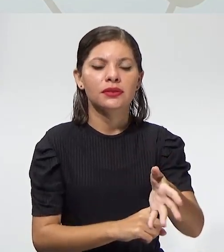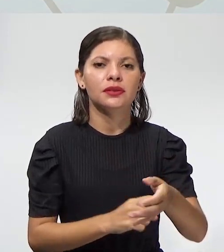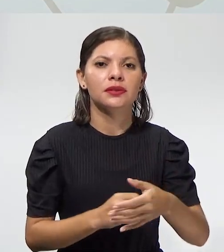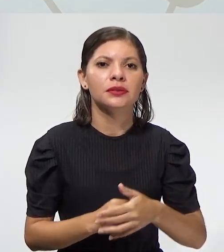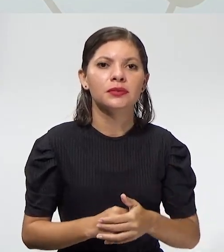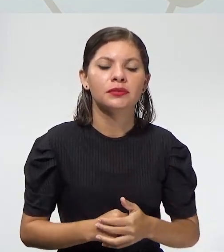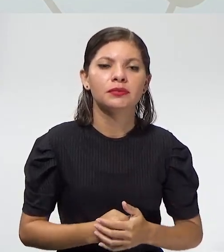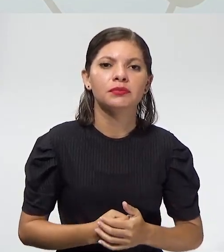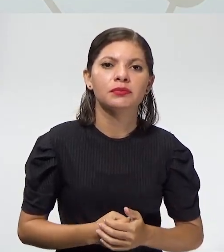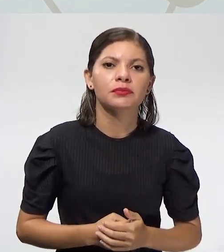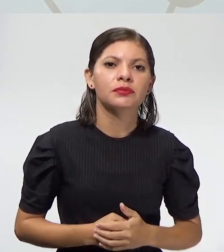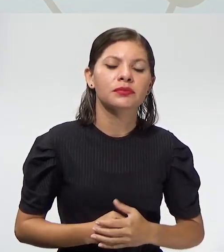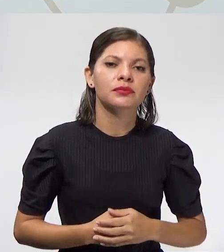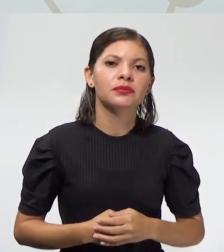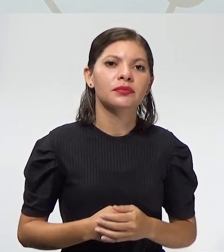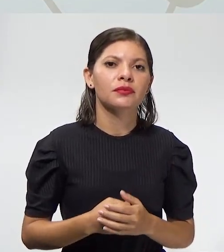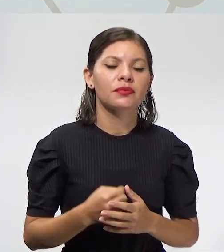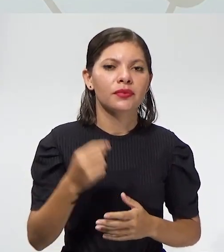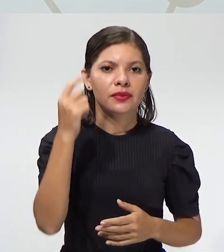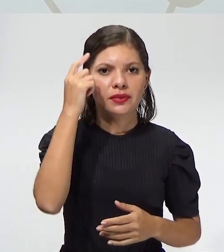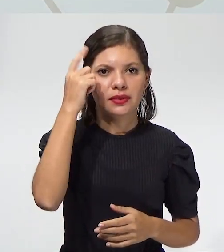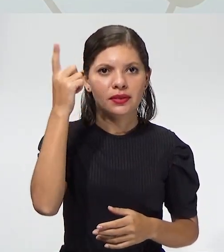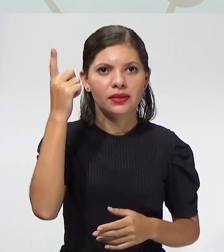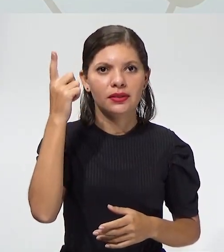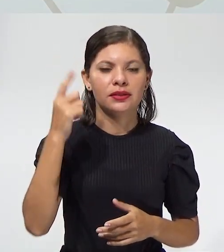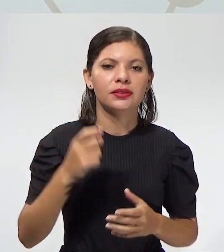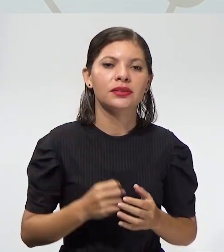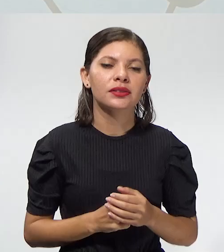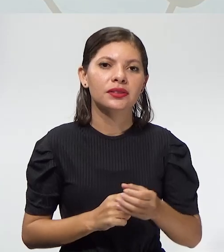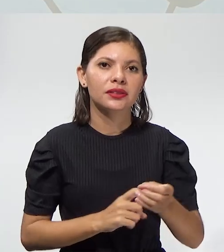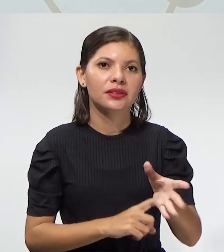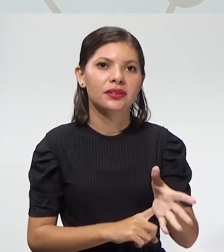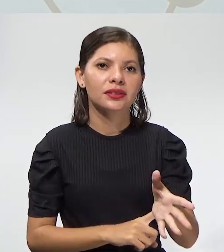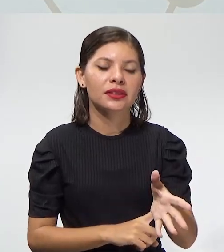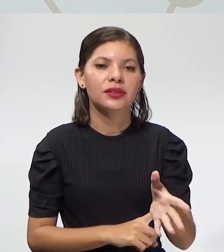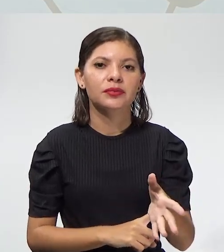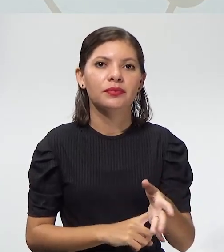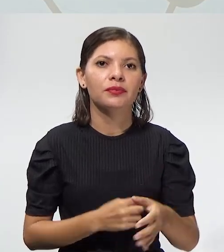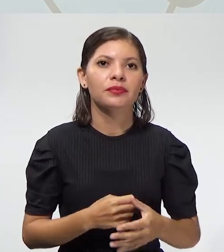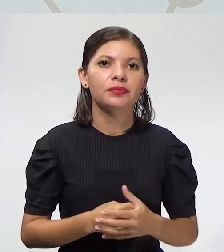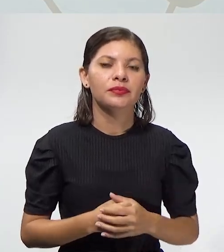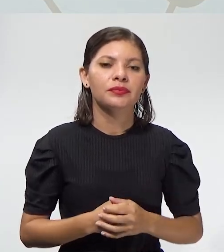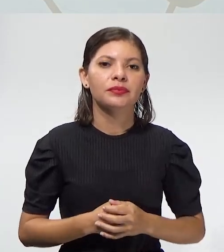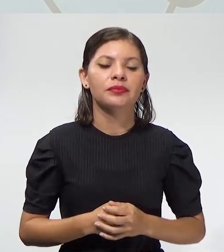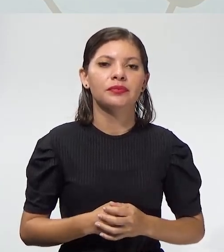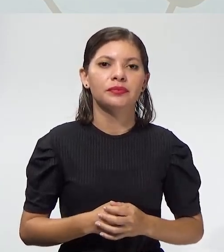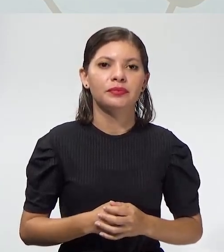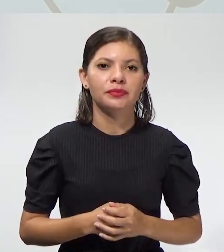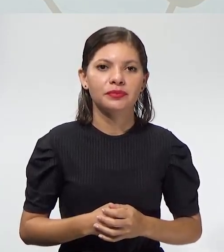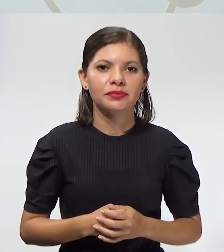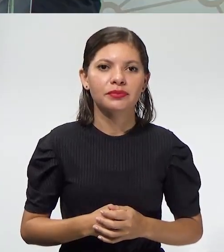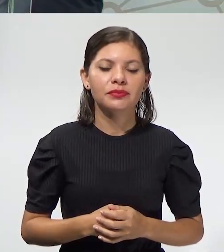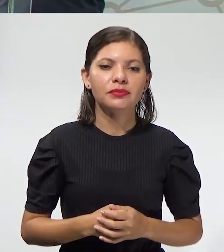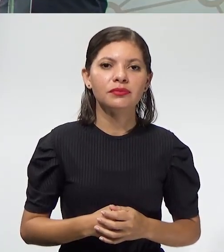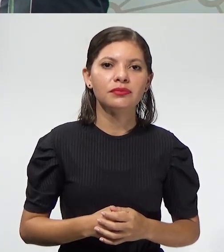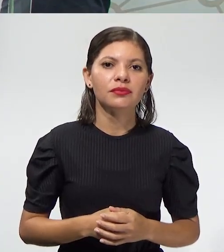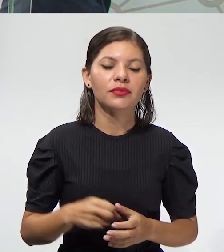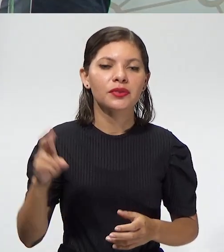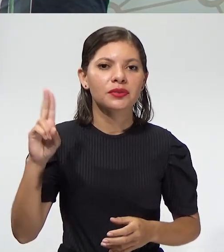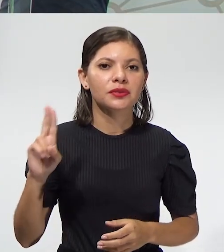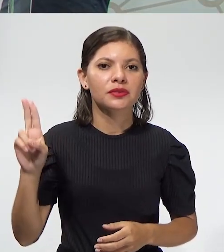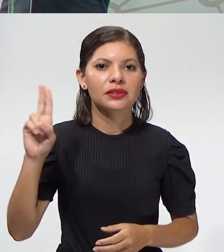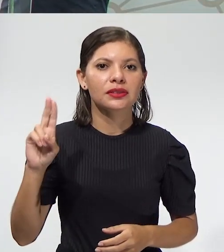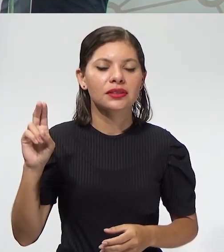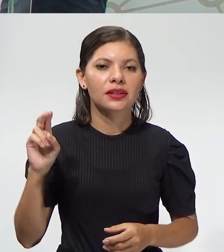a extensão como se fosse, né, na ideia de estender, isso eu estou falando antigamente, tá, pessoal? Depois eu trago os conceitos